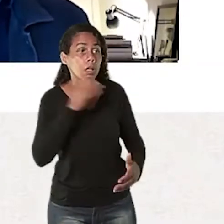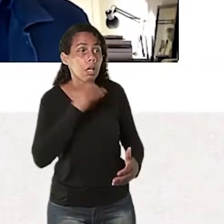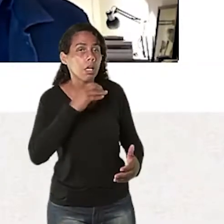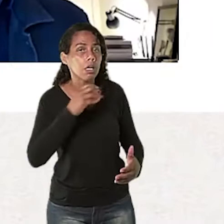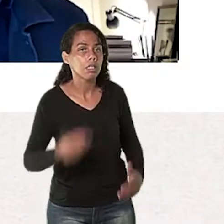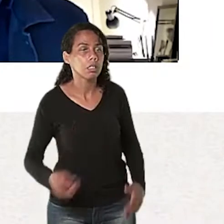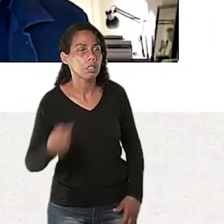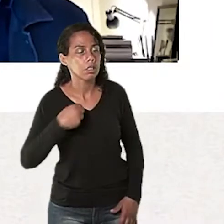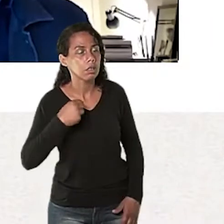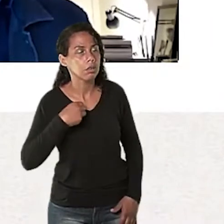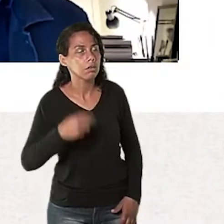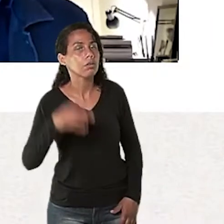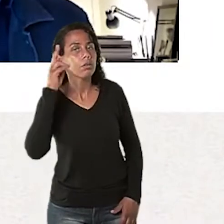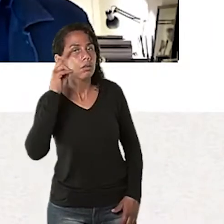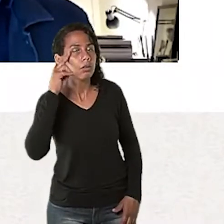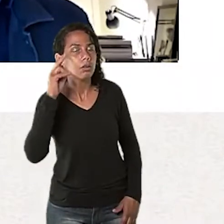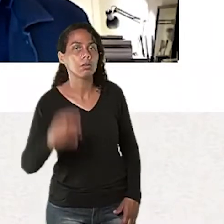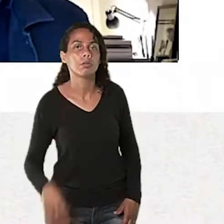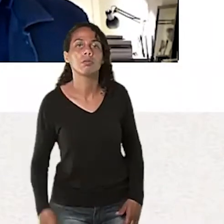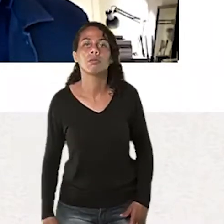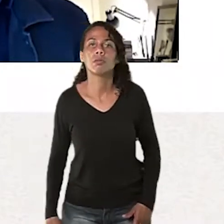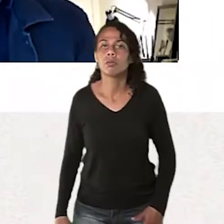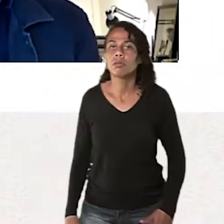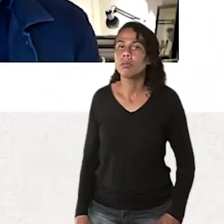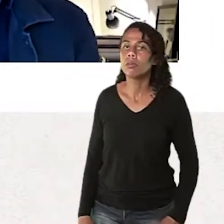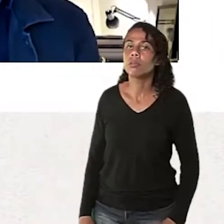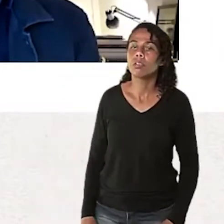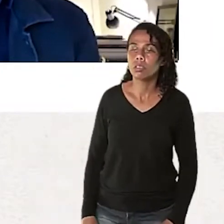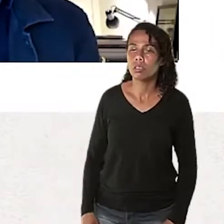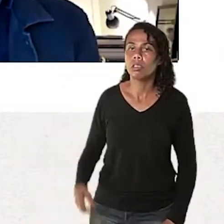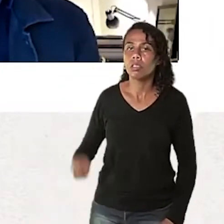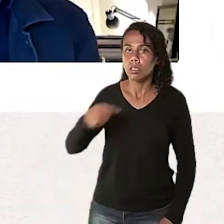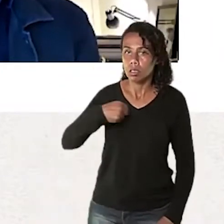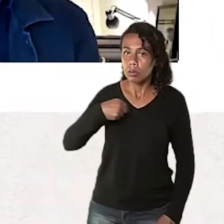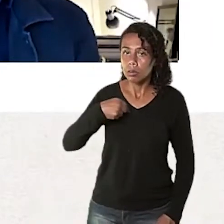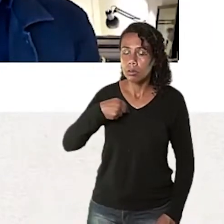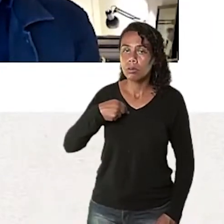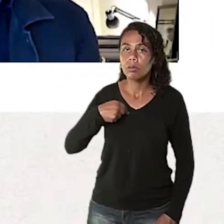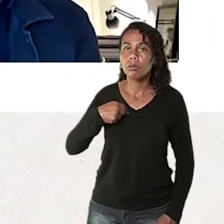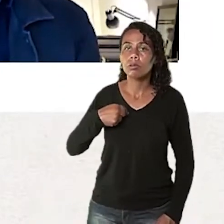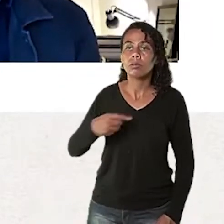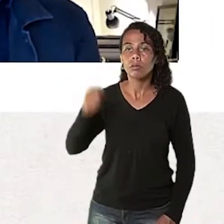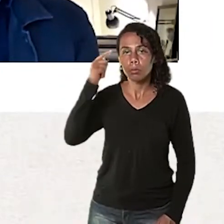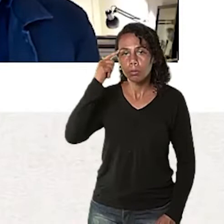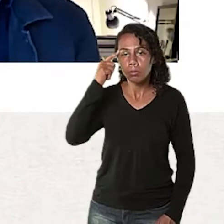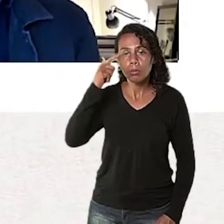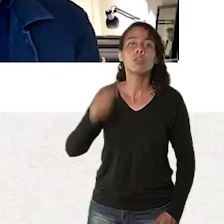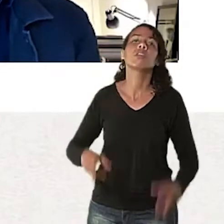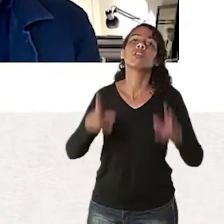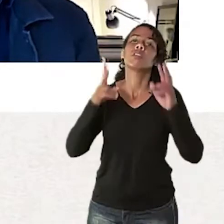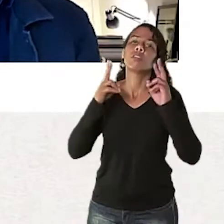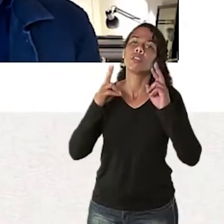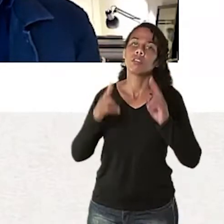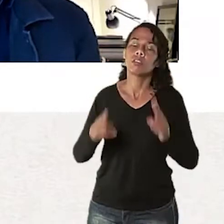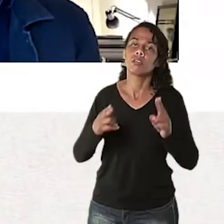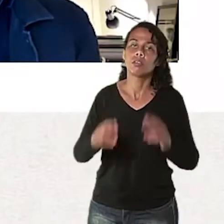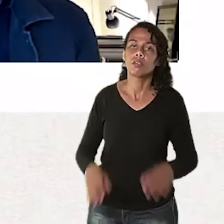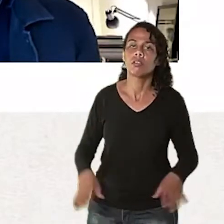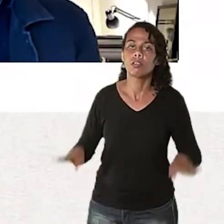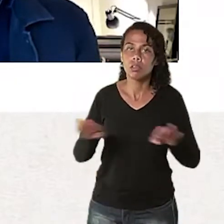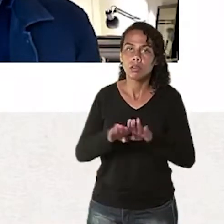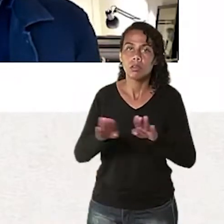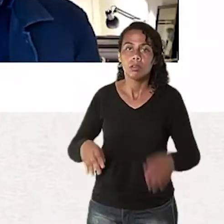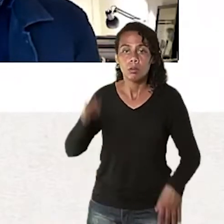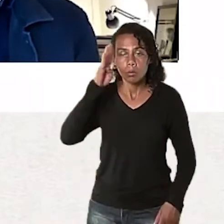sempre defendi, que a gente ficasse aberto e, enfim, críticas destrutivas que